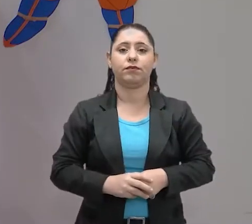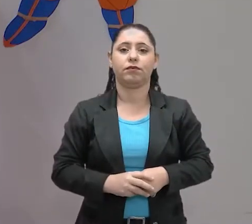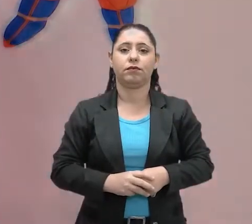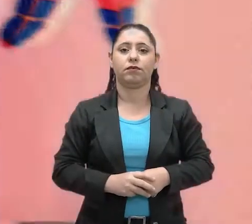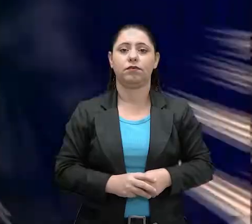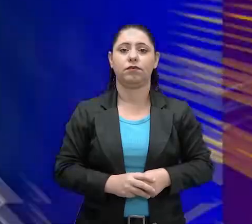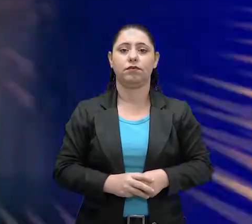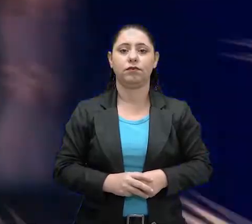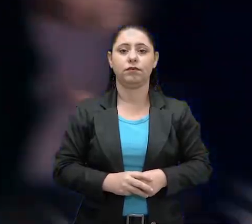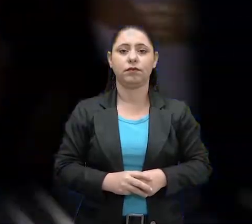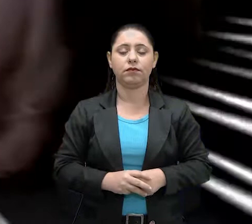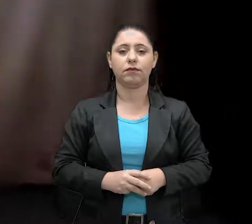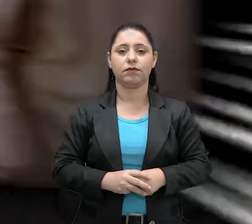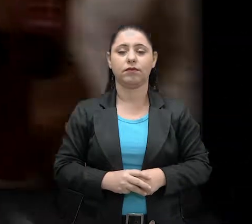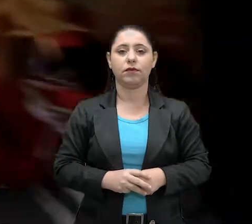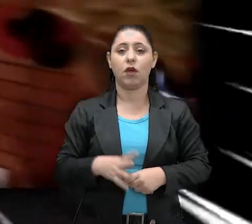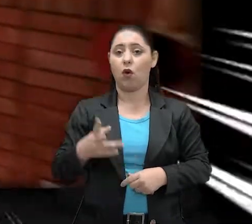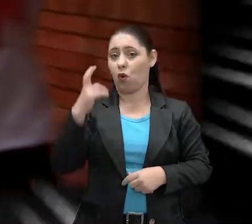muito legal.